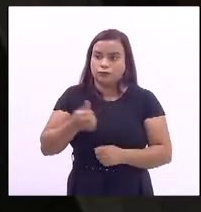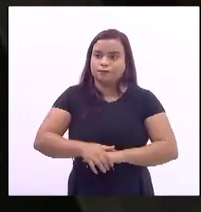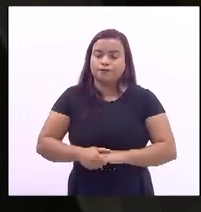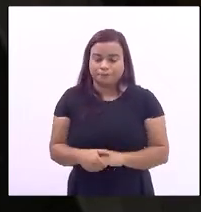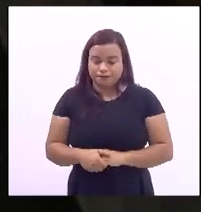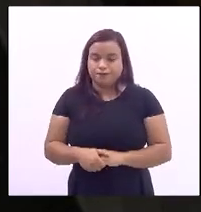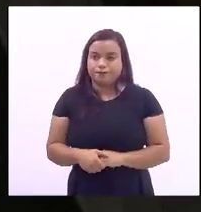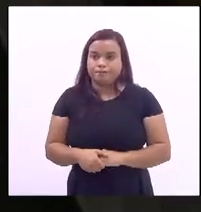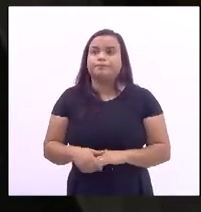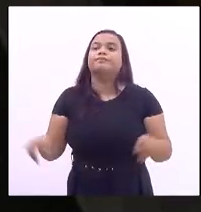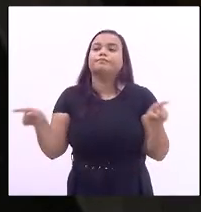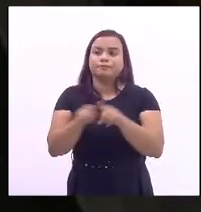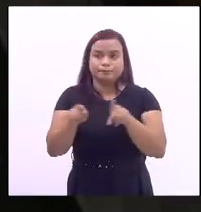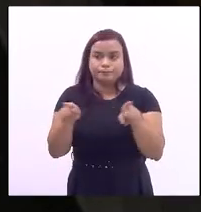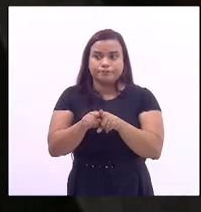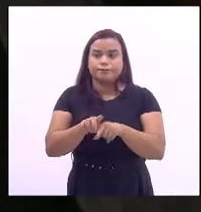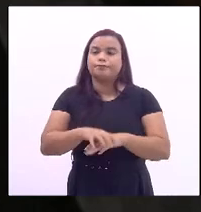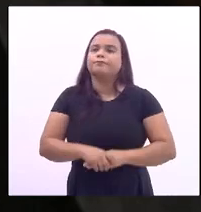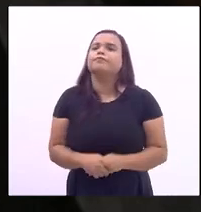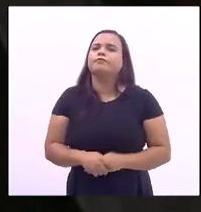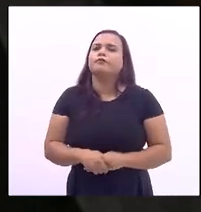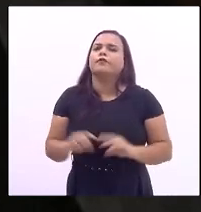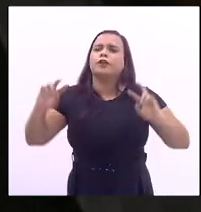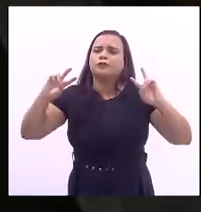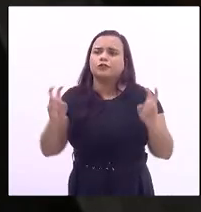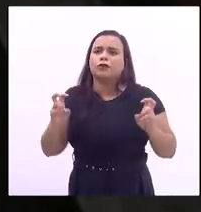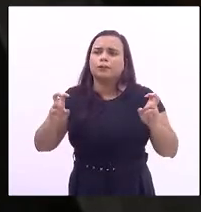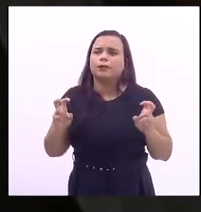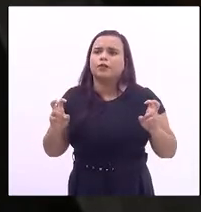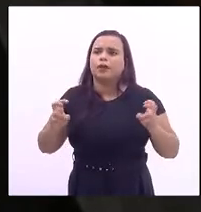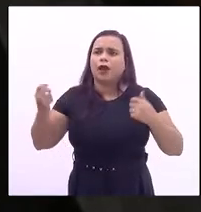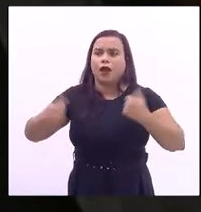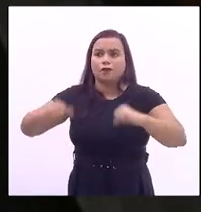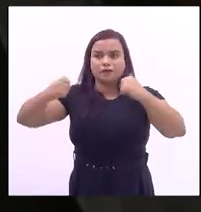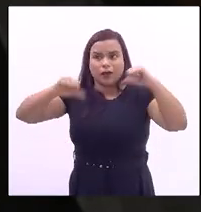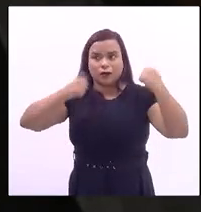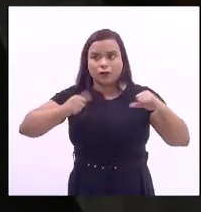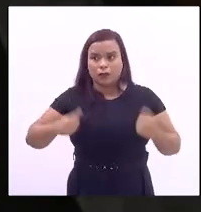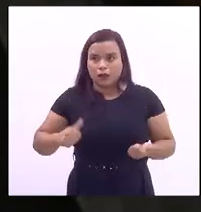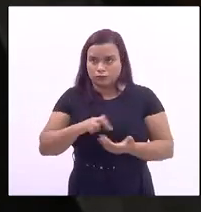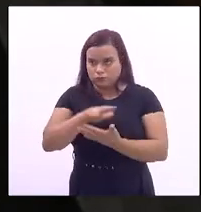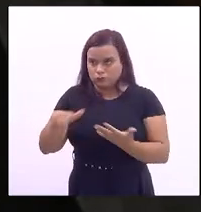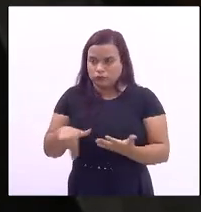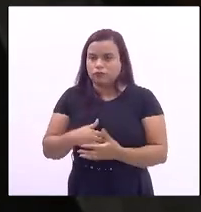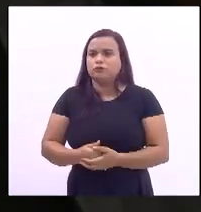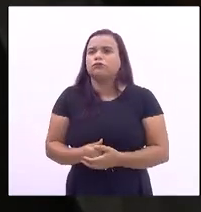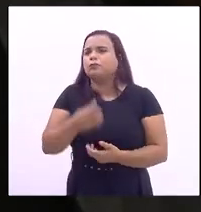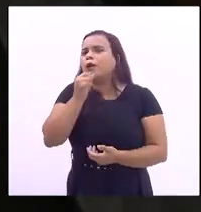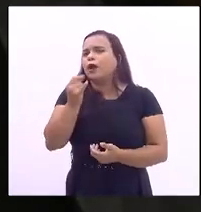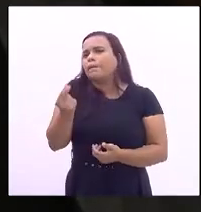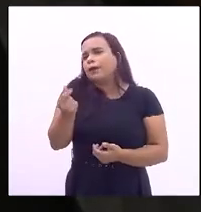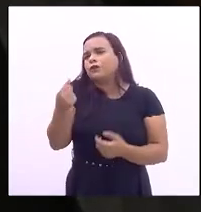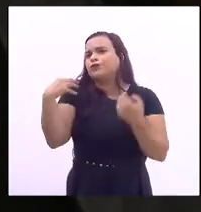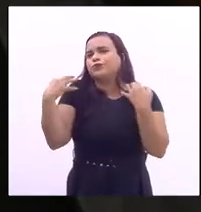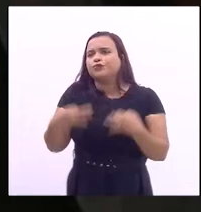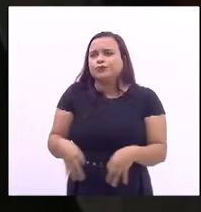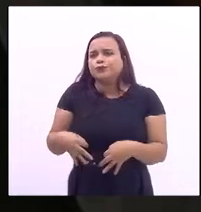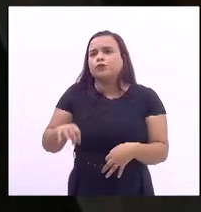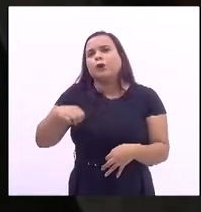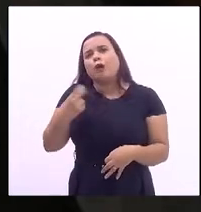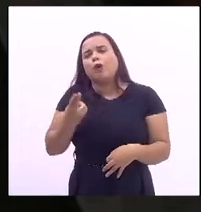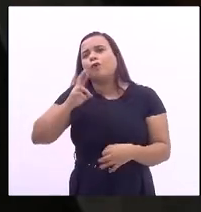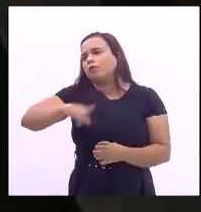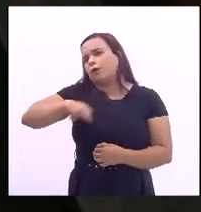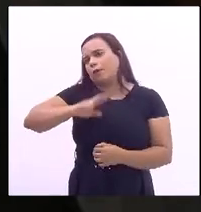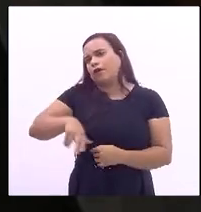6º ainda sobre a questão das avaliações se o preço é justo ou